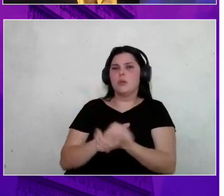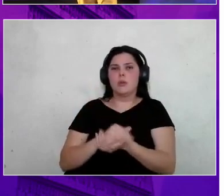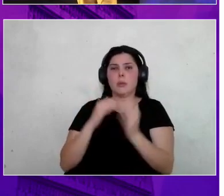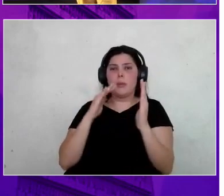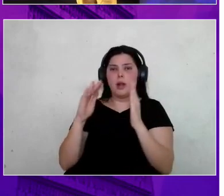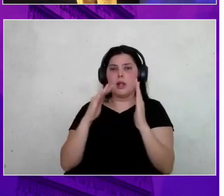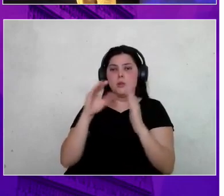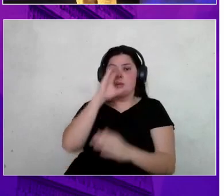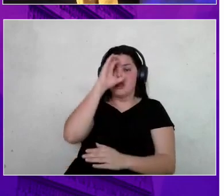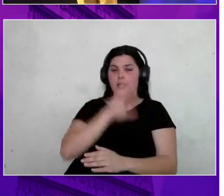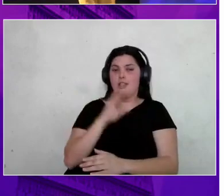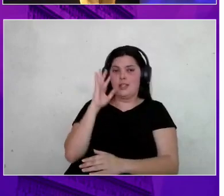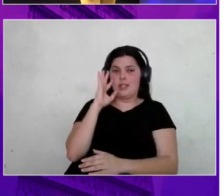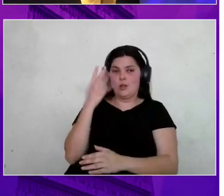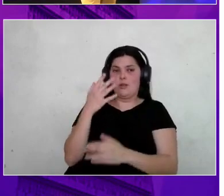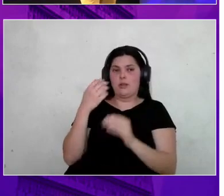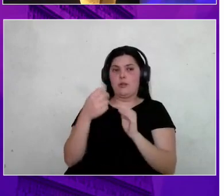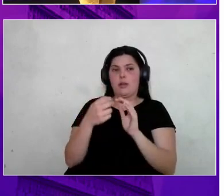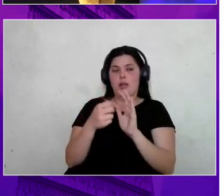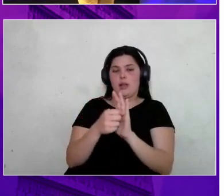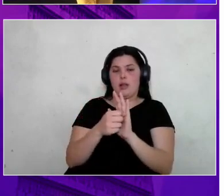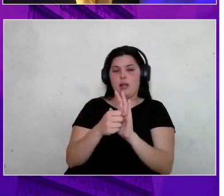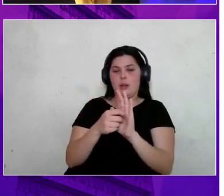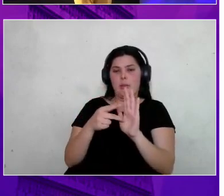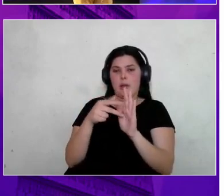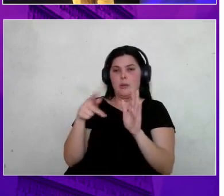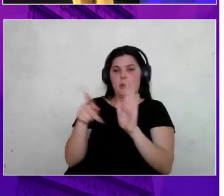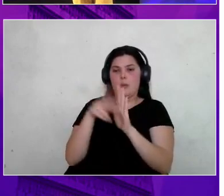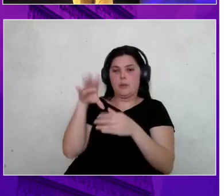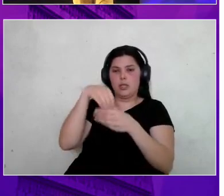seja, as aplicações internas que fazem uso.